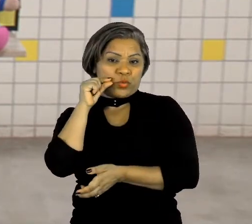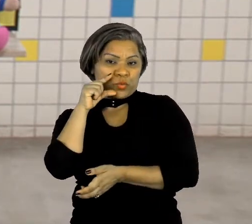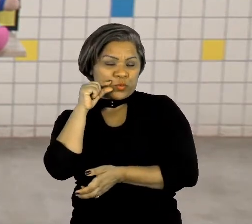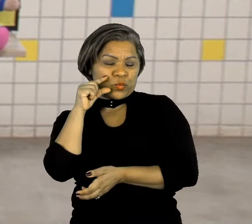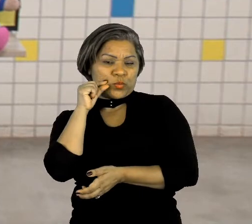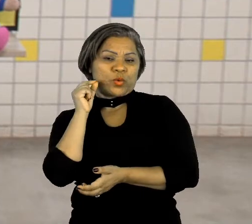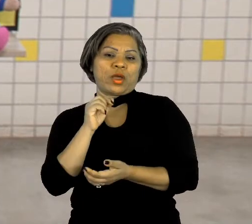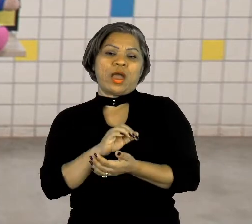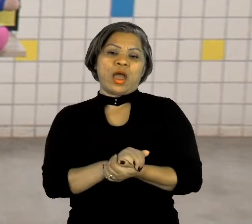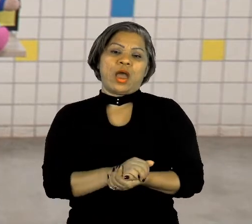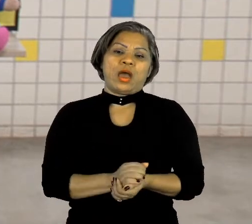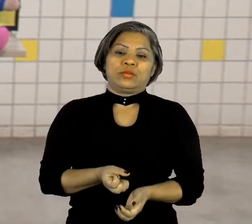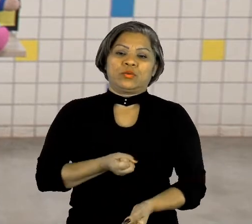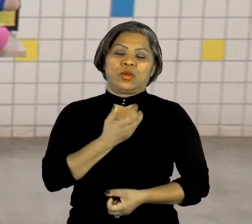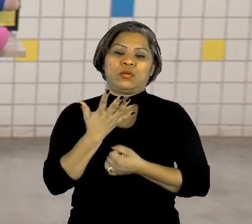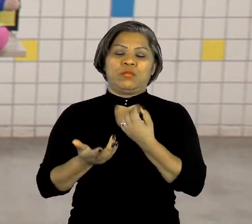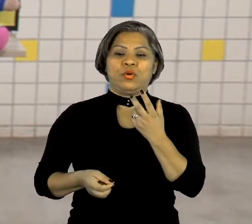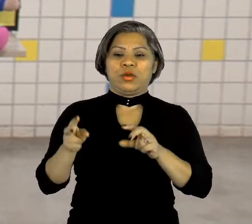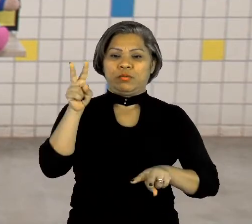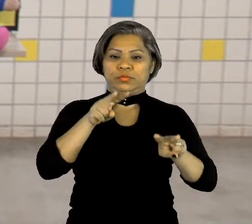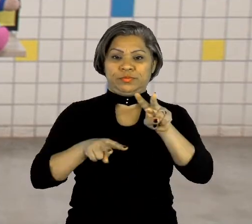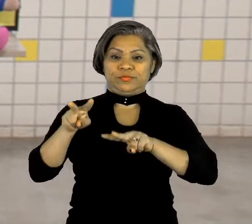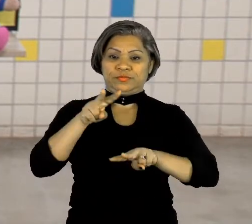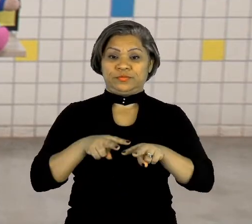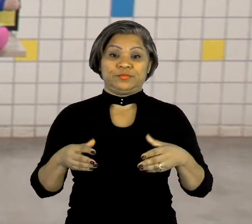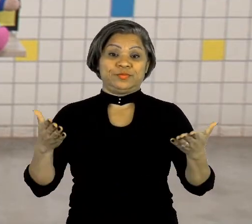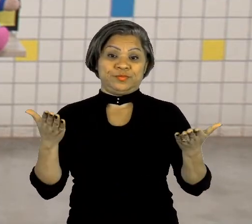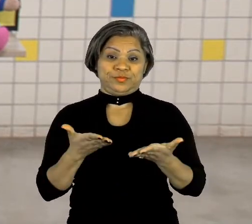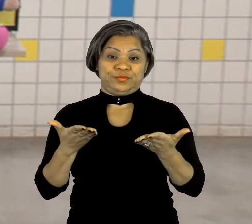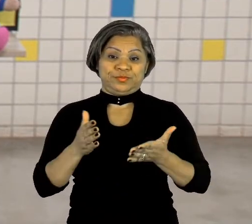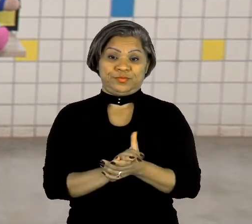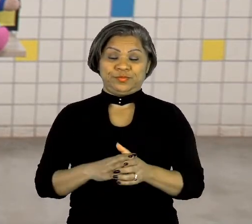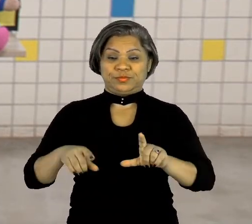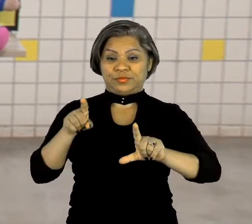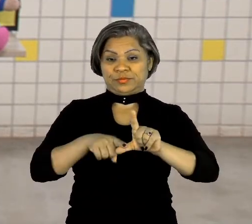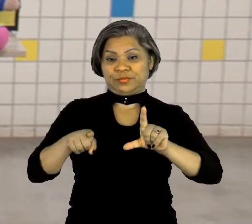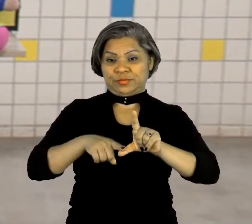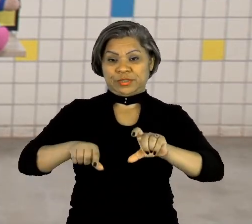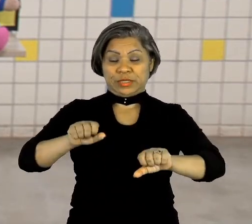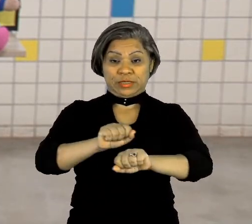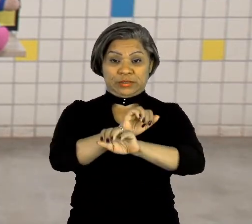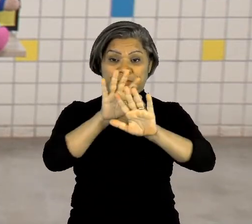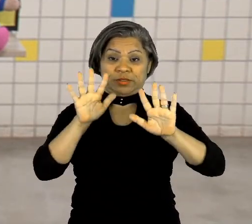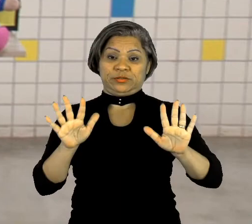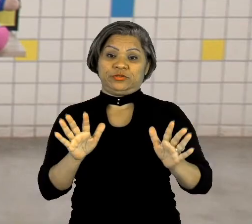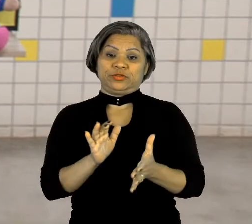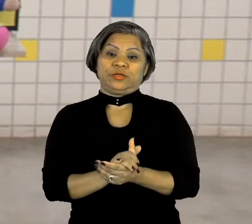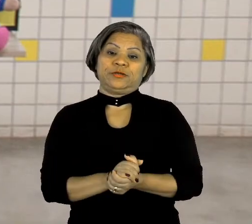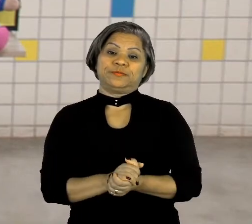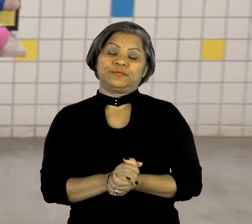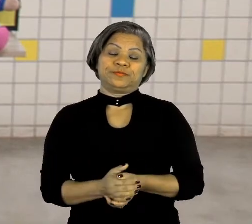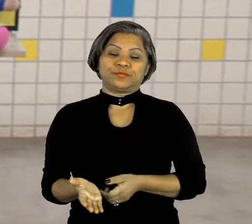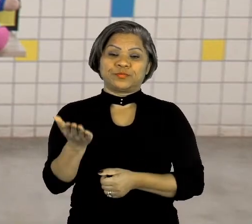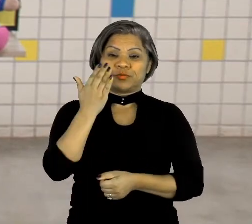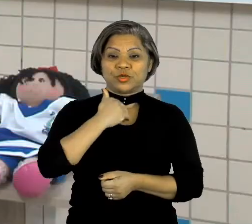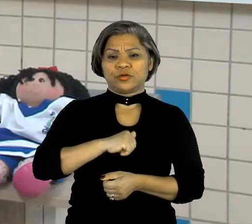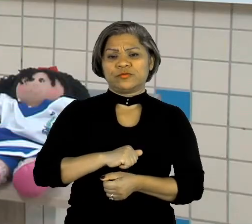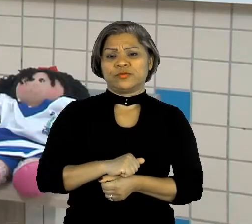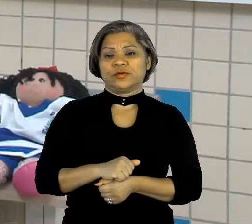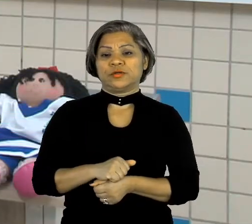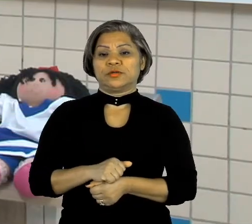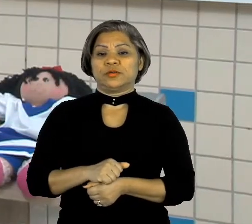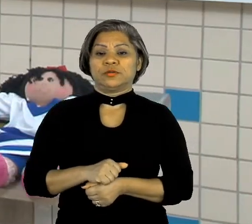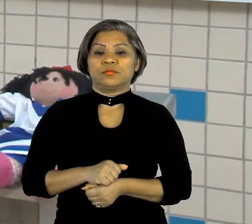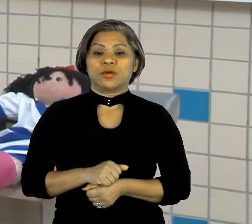poema visual, e esse de hoje, a letra mágica. Nós vamos fazer o quê? Nós vamos explorar mais um pouquinho